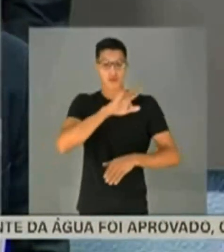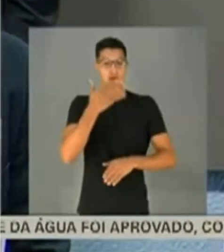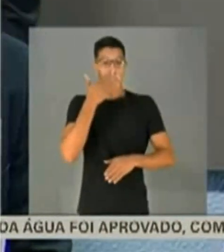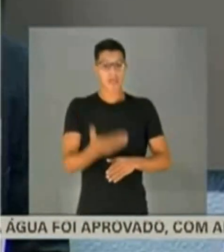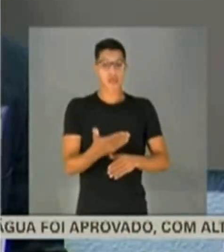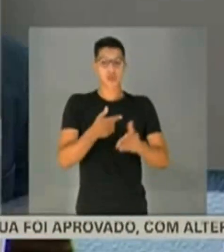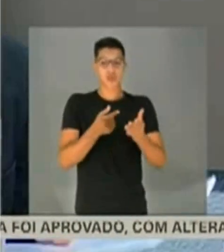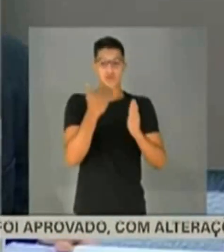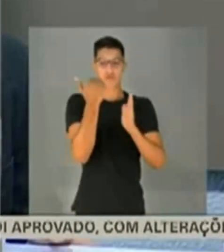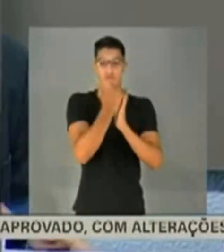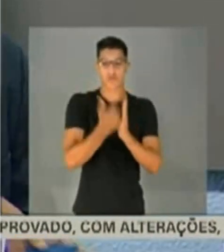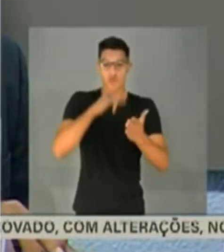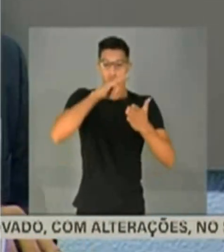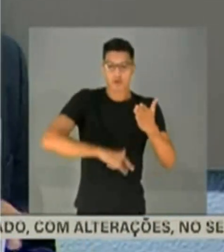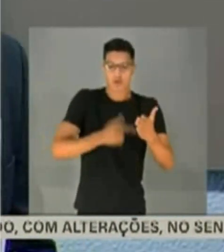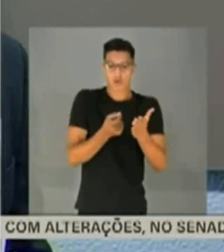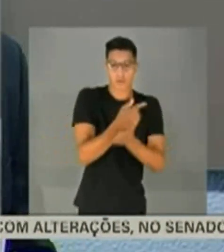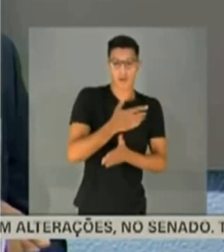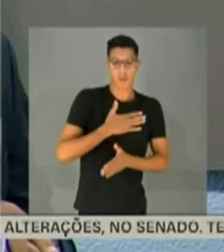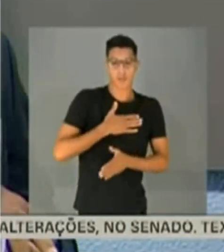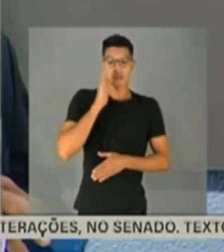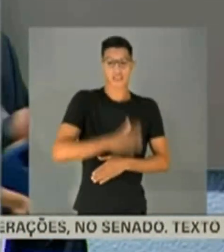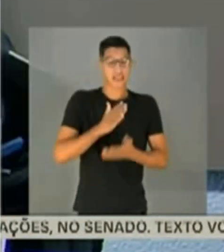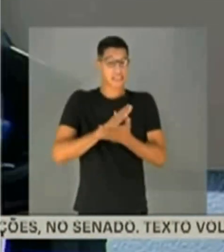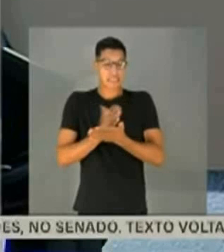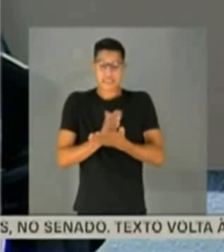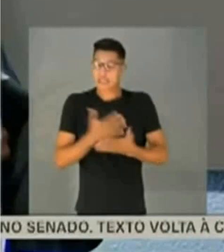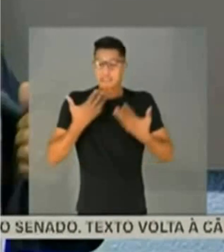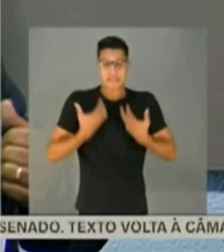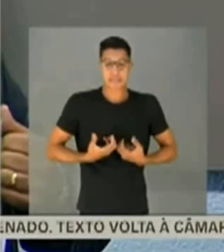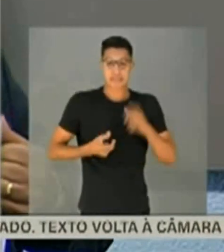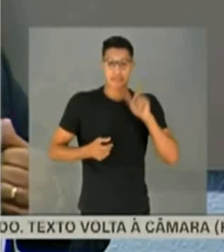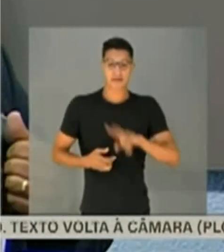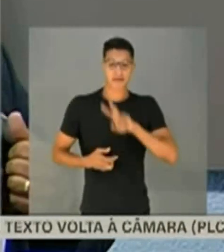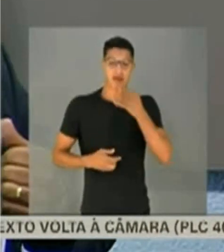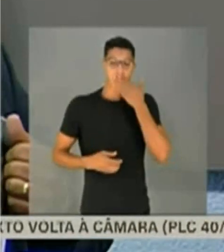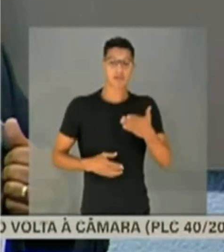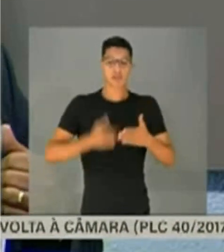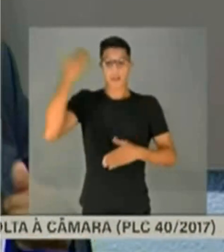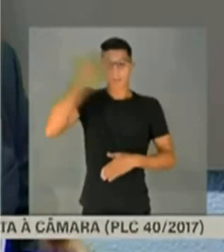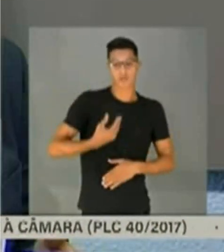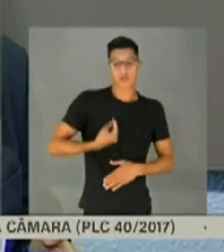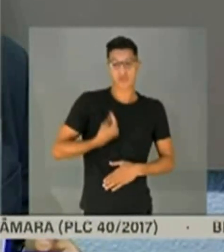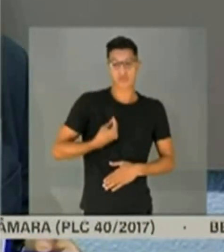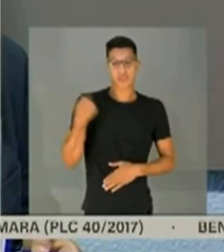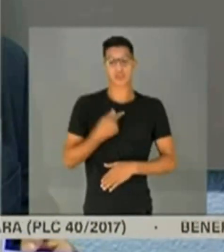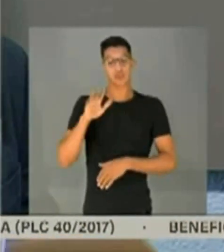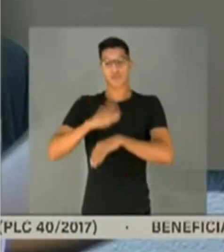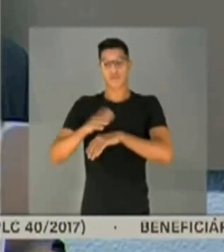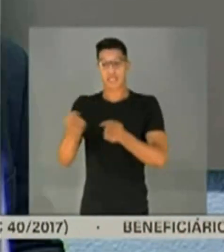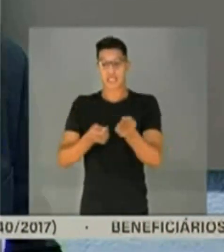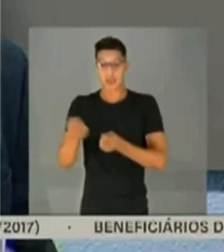muito pior e muito mais perigoso, porque usam o nome de Deus. Olhem só a barbaridade, olhem só o